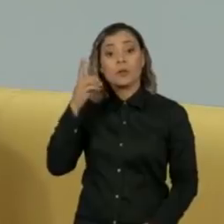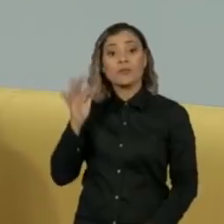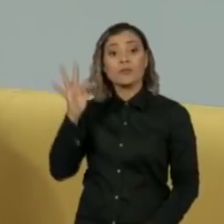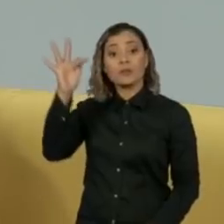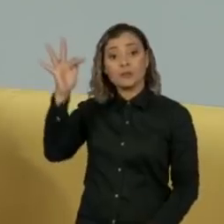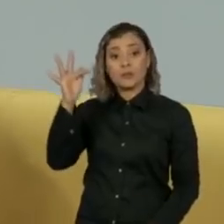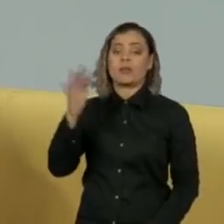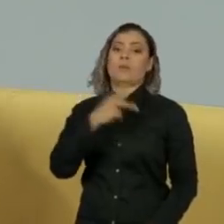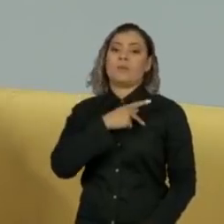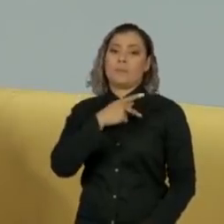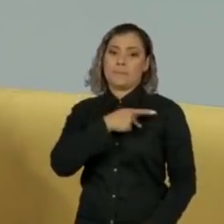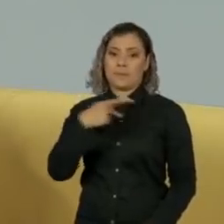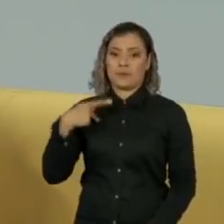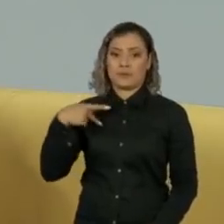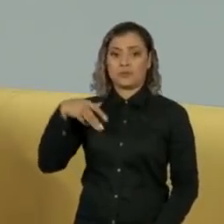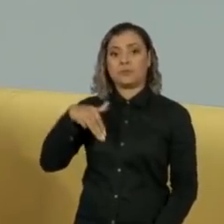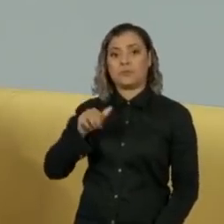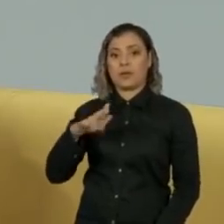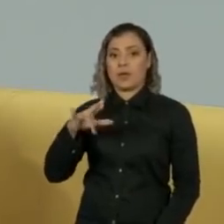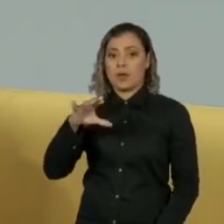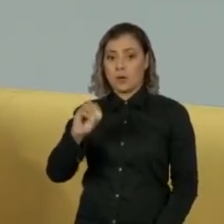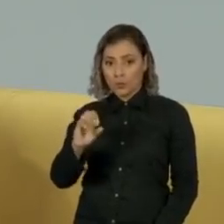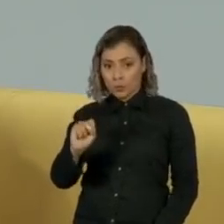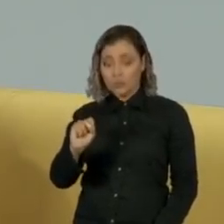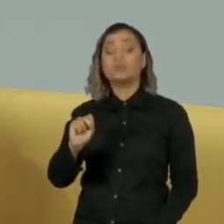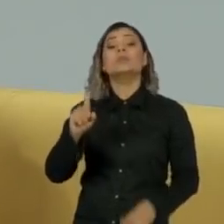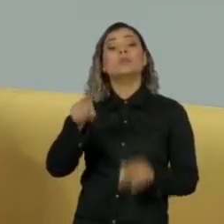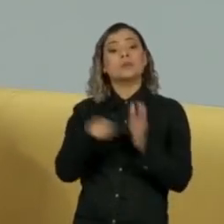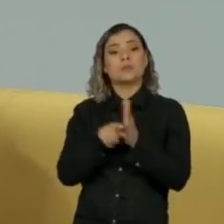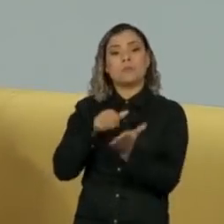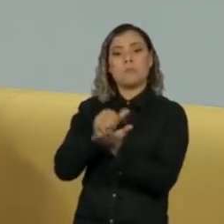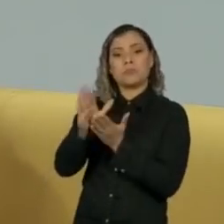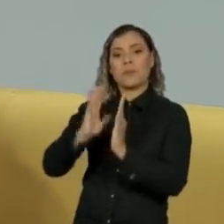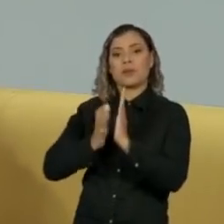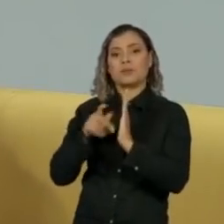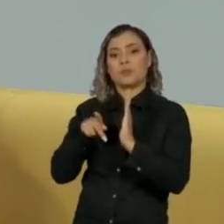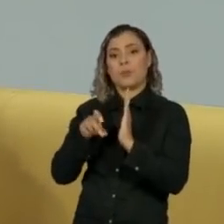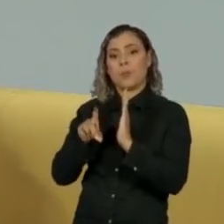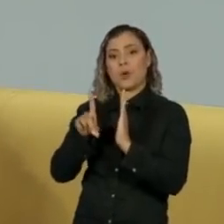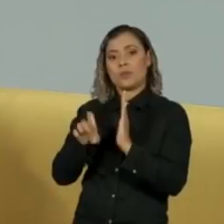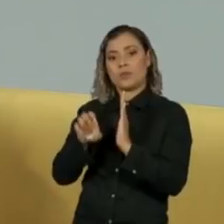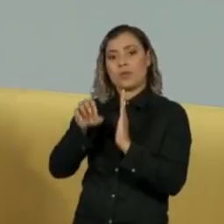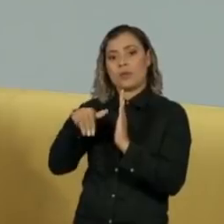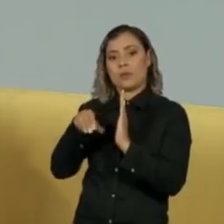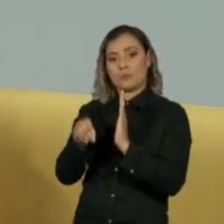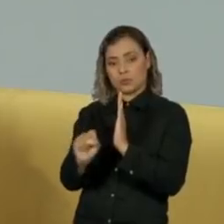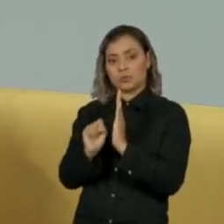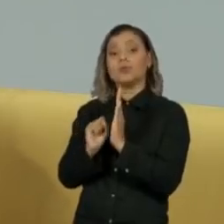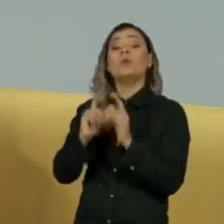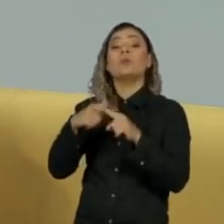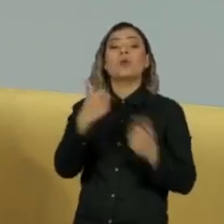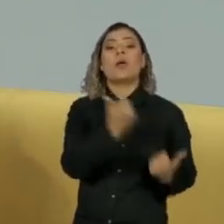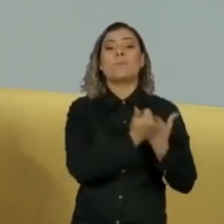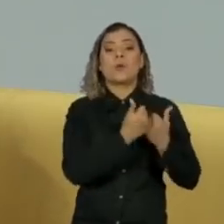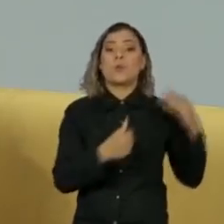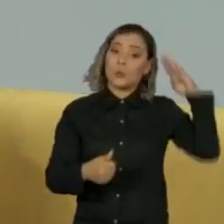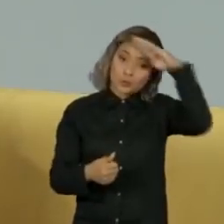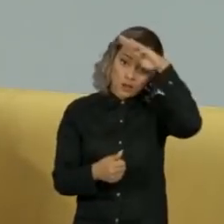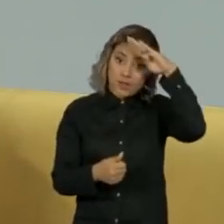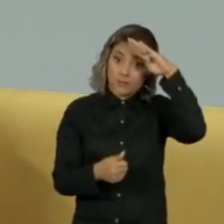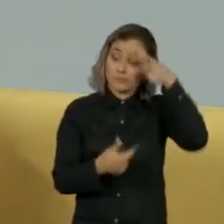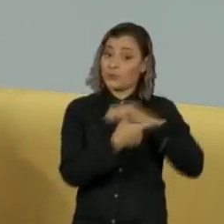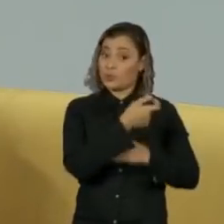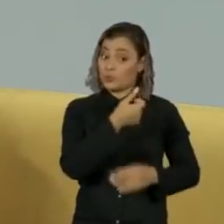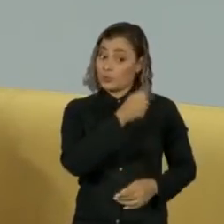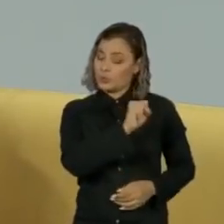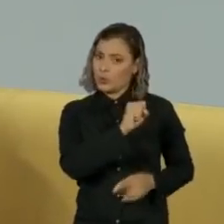federal, pastor Marco Feliciano, é expulso do Podemos por apoio à campanha do presidente Bolsonaro em 2018. A decisão